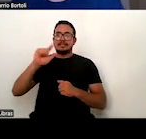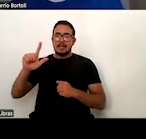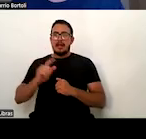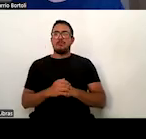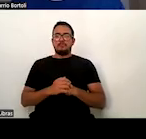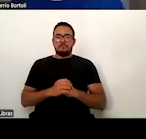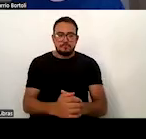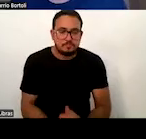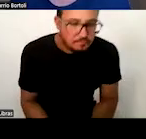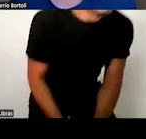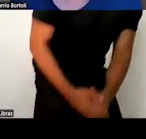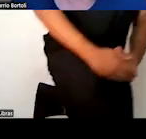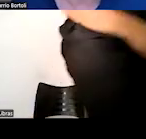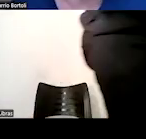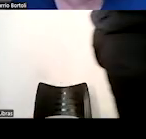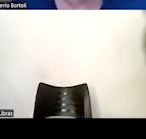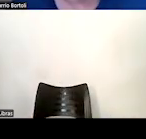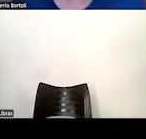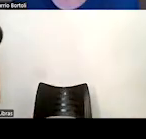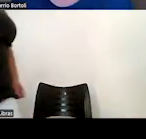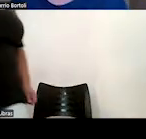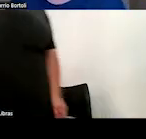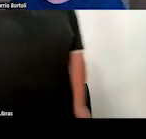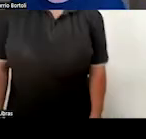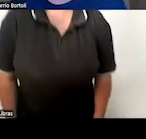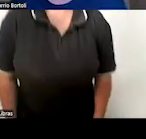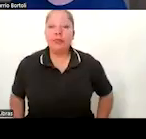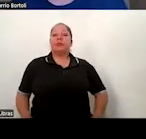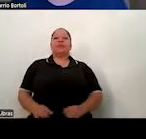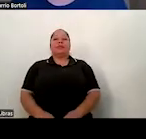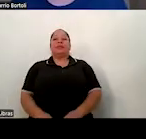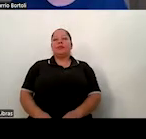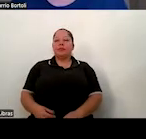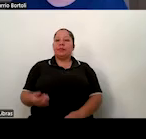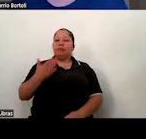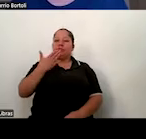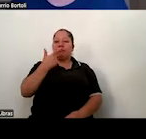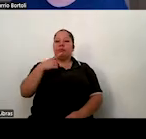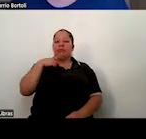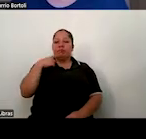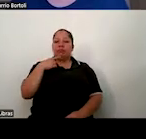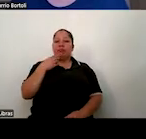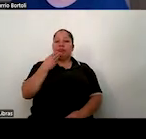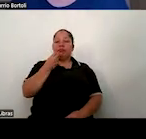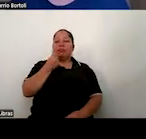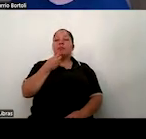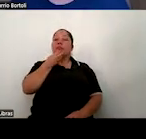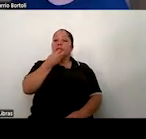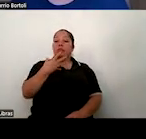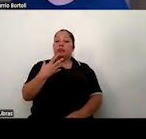de gordura, para fazer com que ele fique mais palatável e também que ele tenha uma duração maior, tá? E